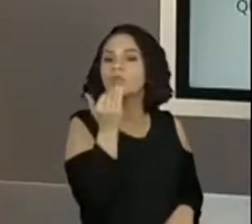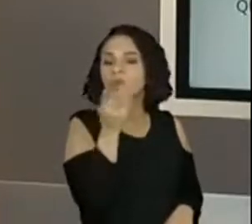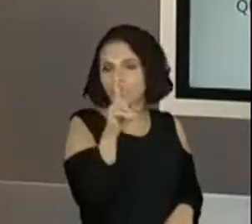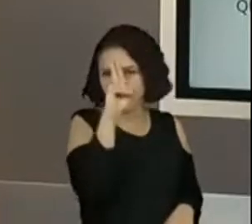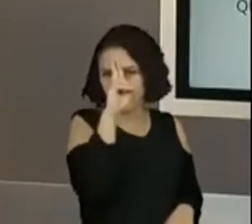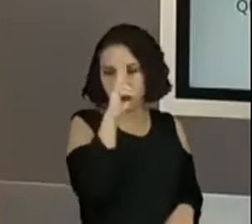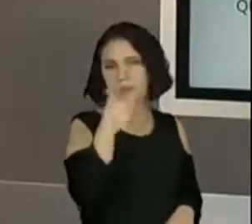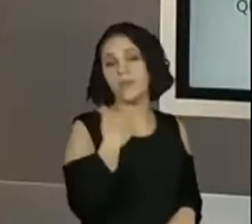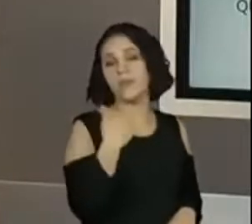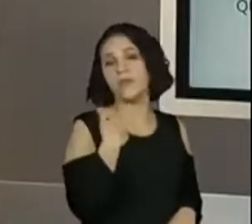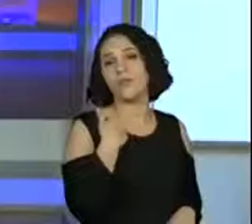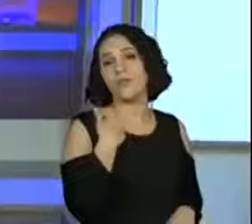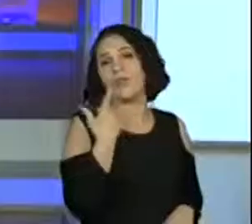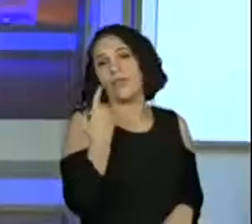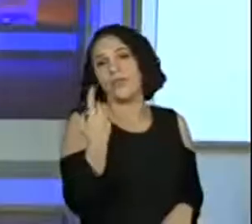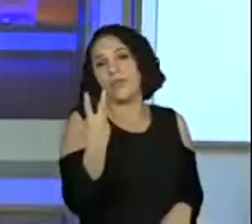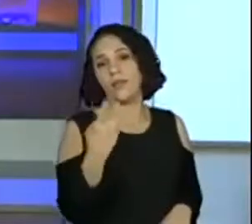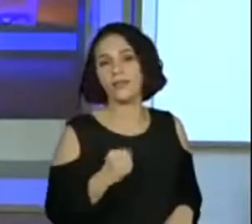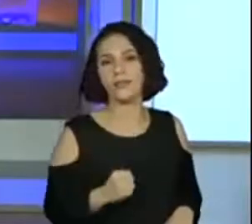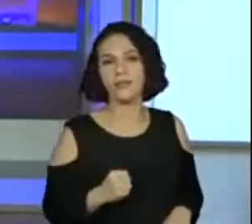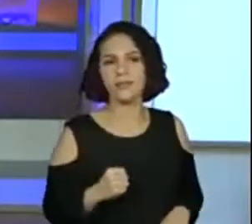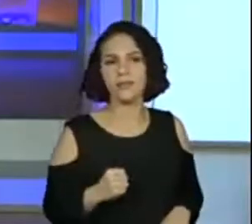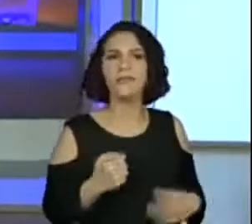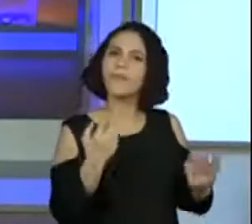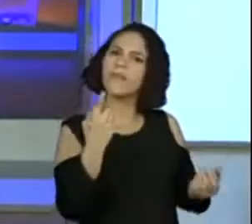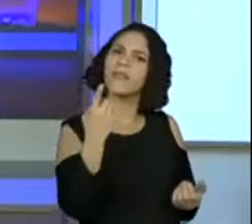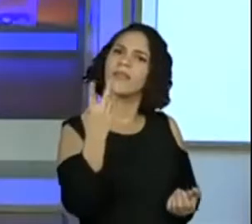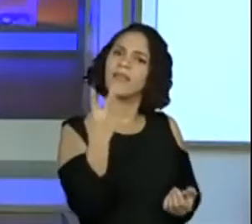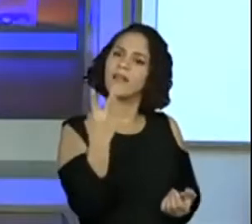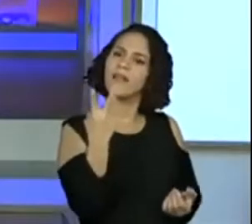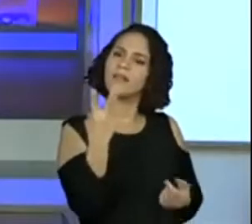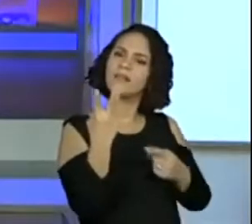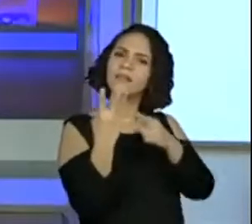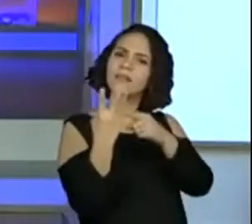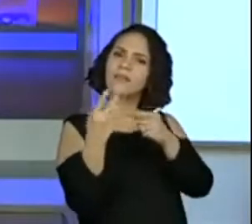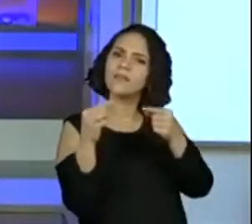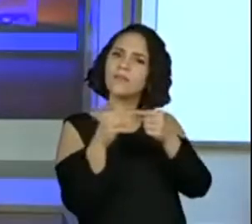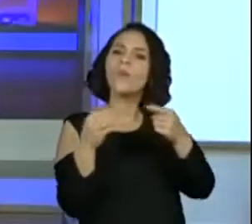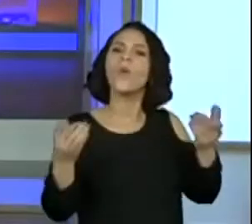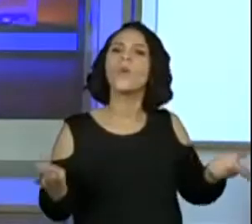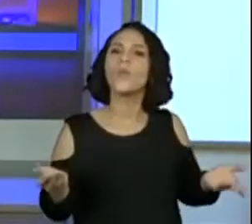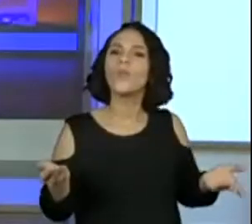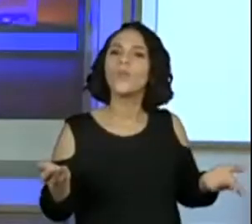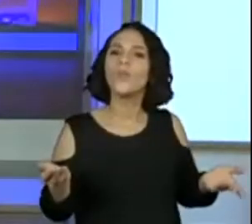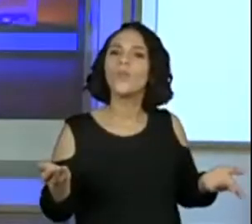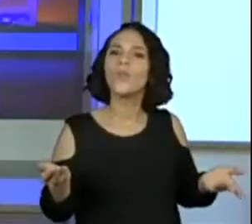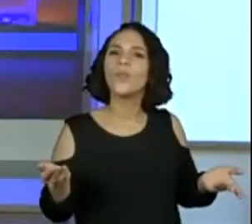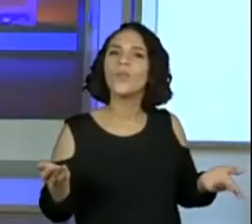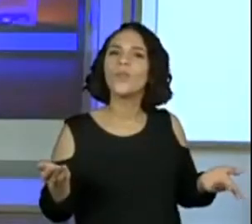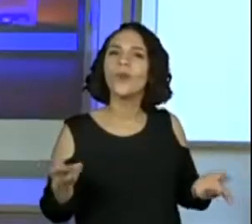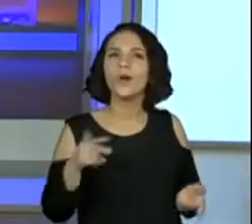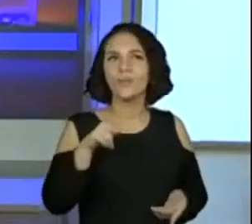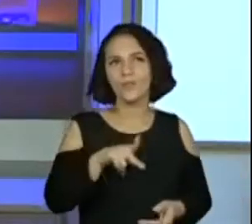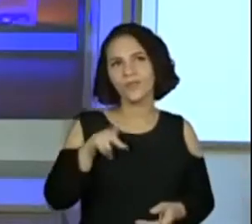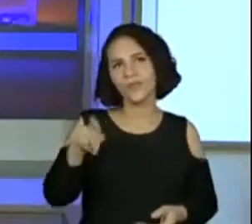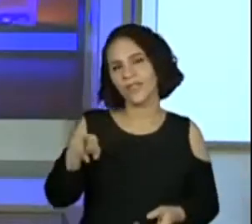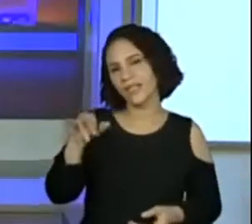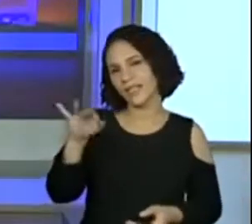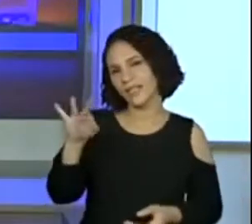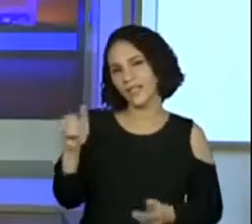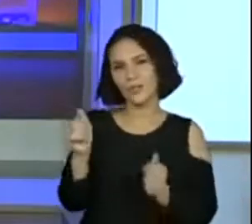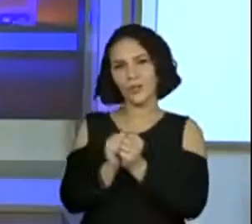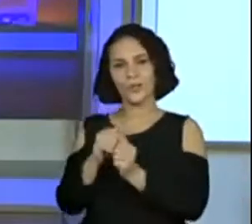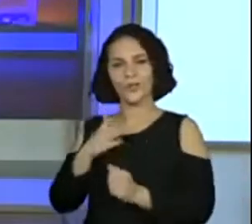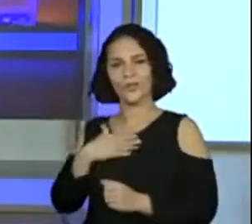13 horas. Que horas é 13 horas? A professora Rita almoça junto comigo, na mesma hora que eu,